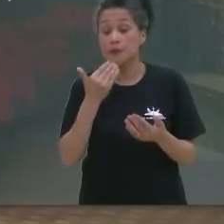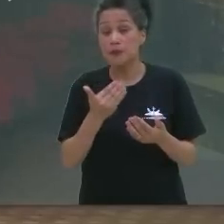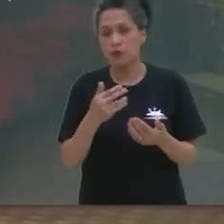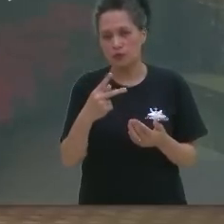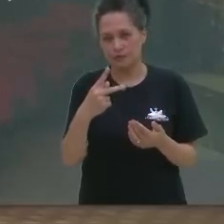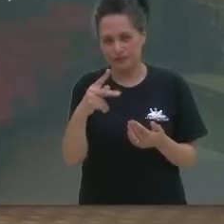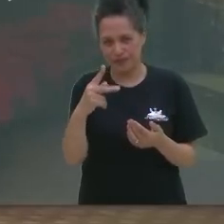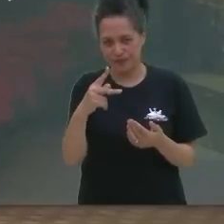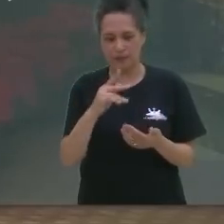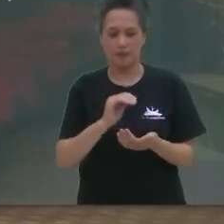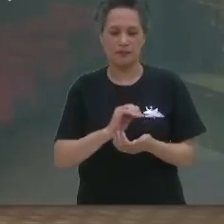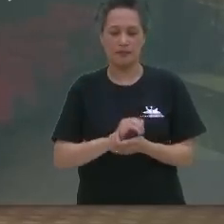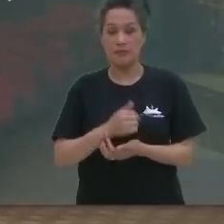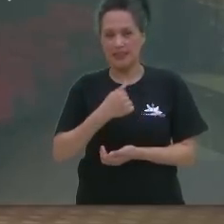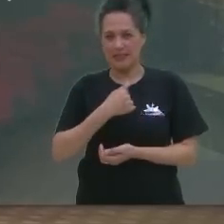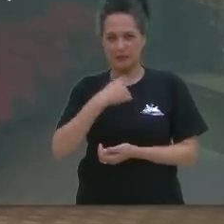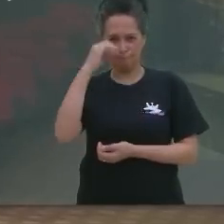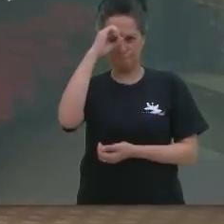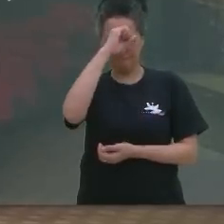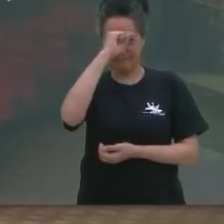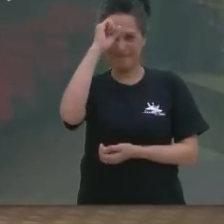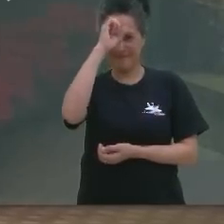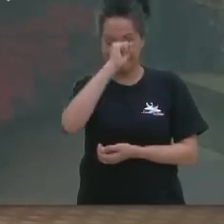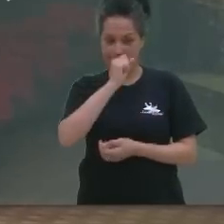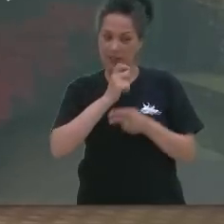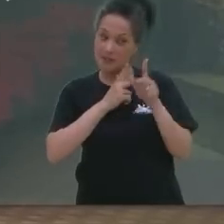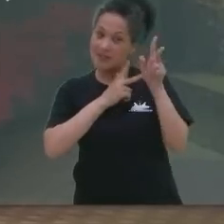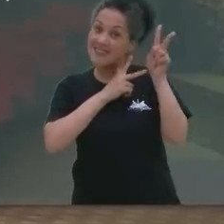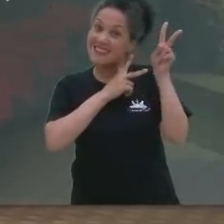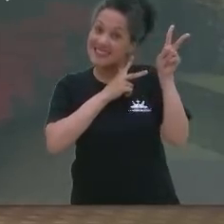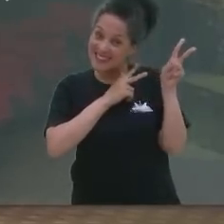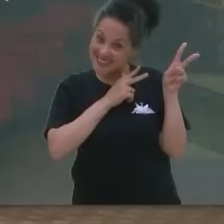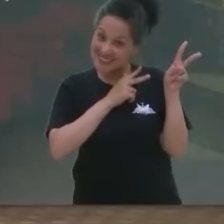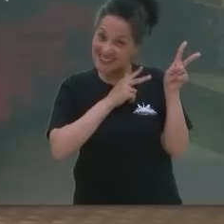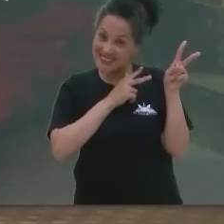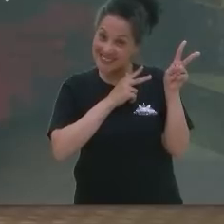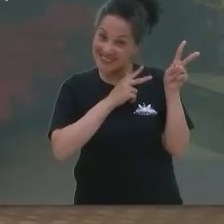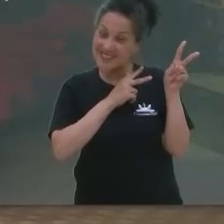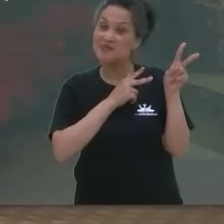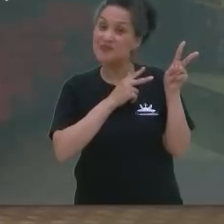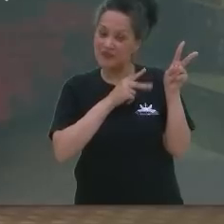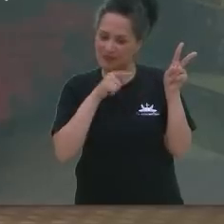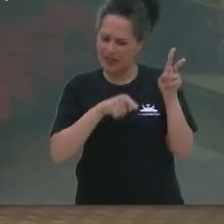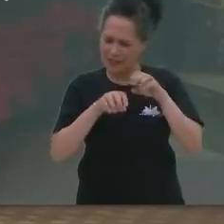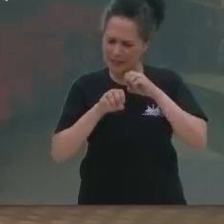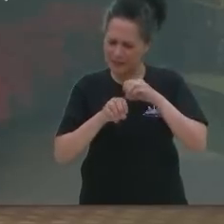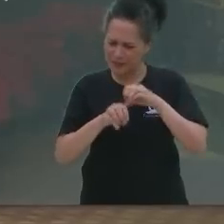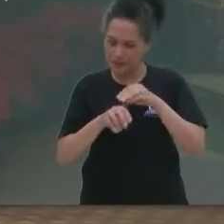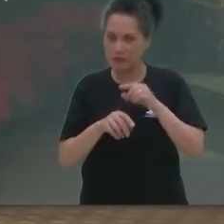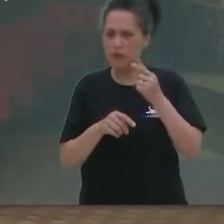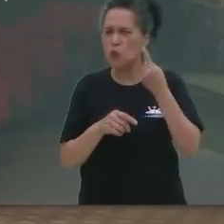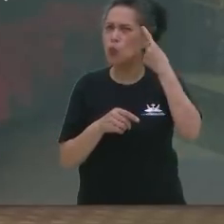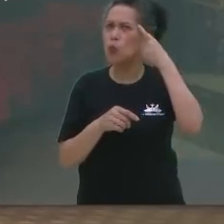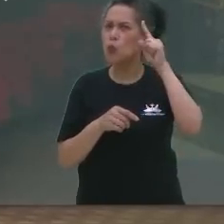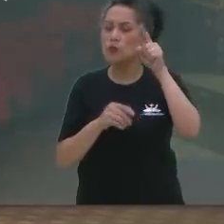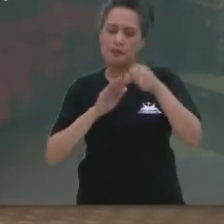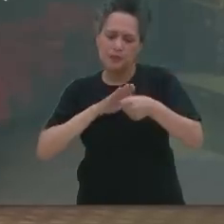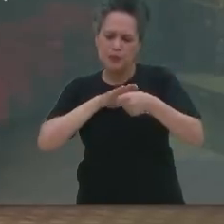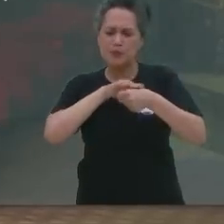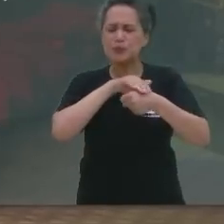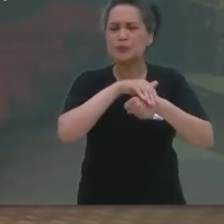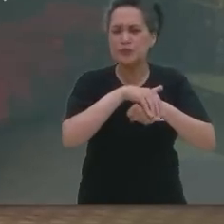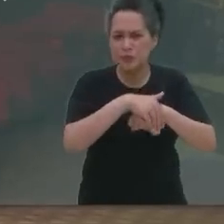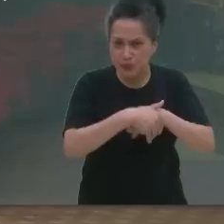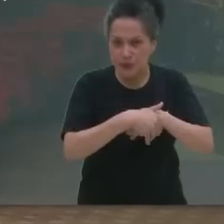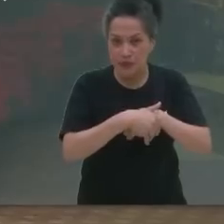Eu aprendi isso com Santa Teresinha do Menino Jesus, que numa noite de Natal recebeu uma grande